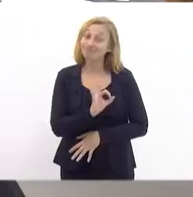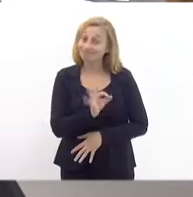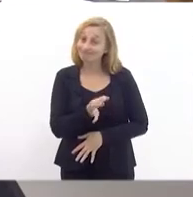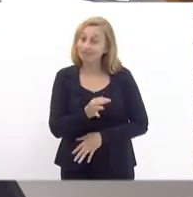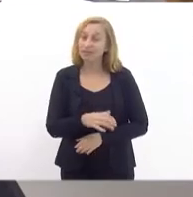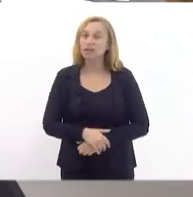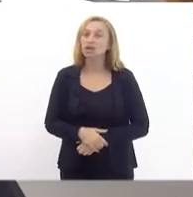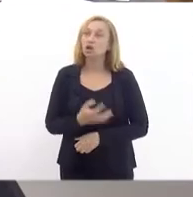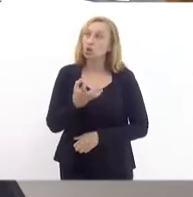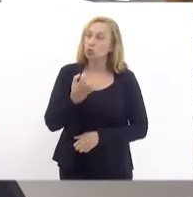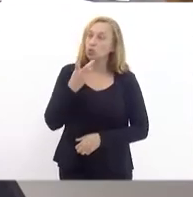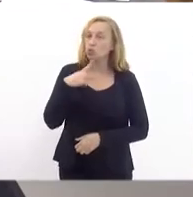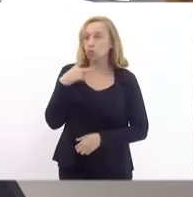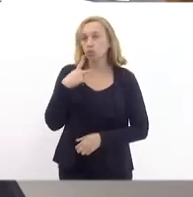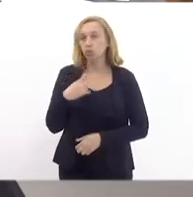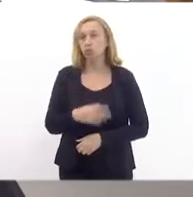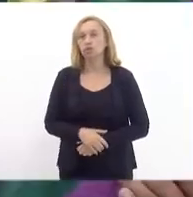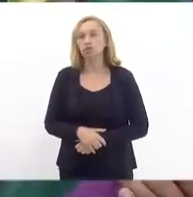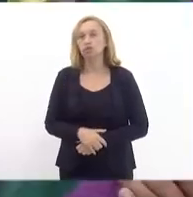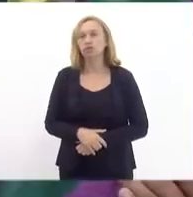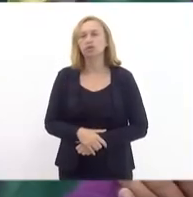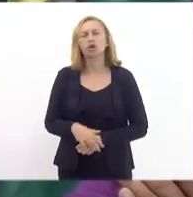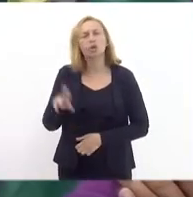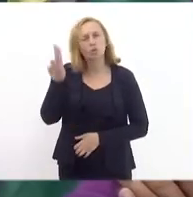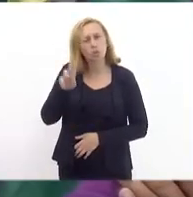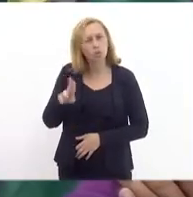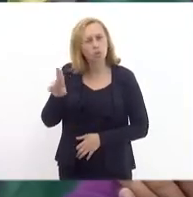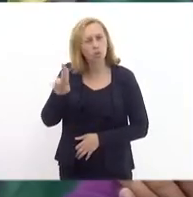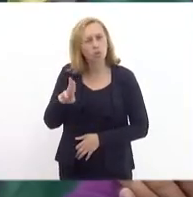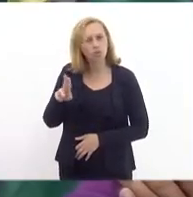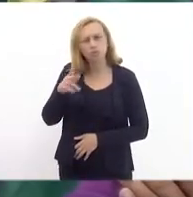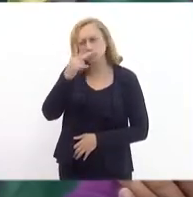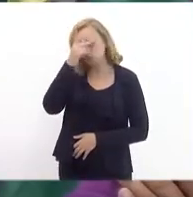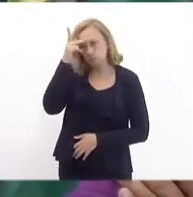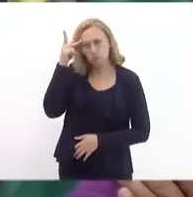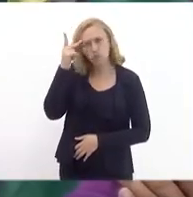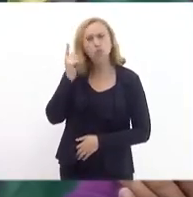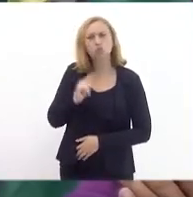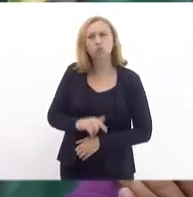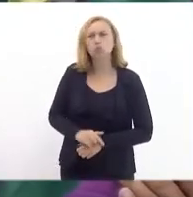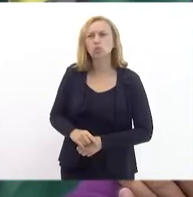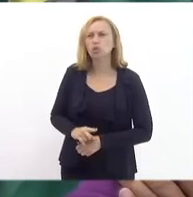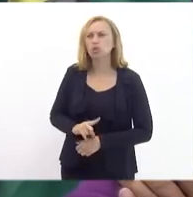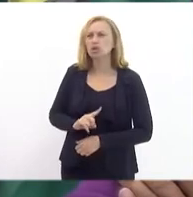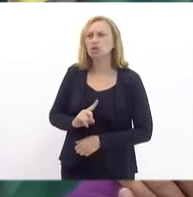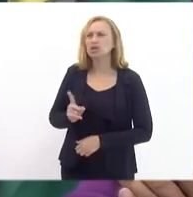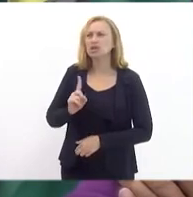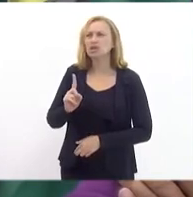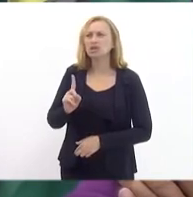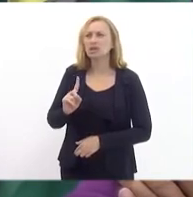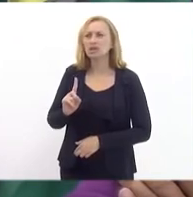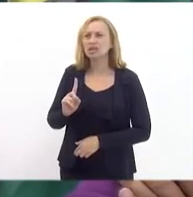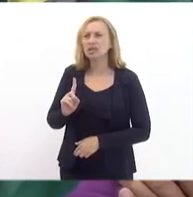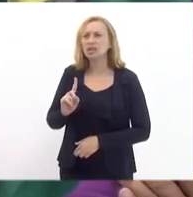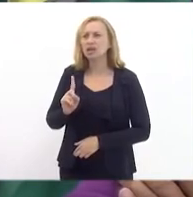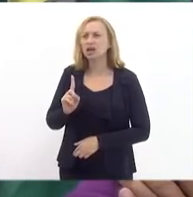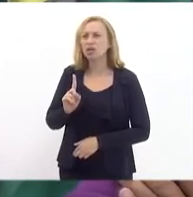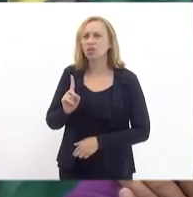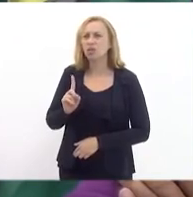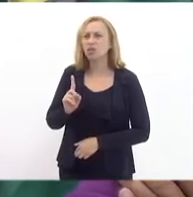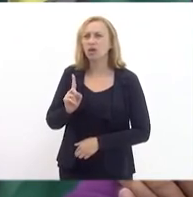no fundo, eu queria dizer o seguinte, o usuário, ele não é ouvido. Essa é que é a